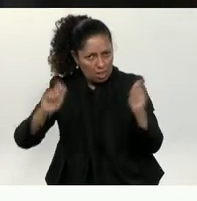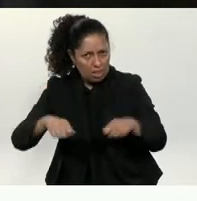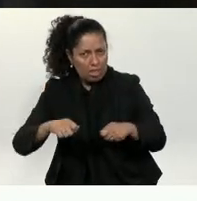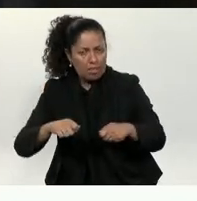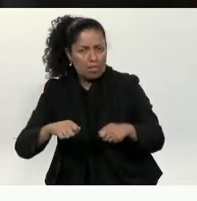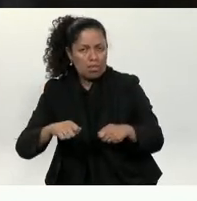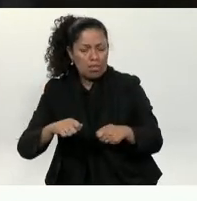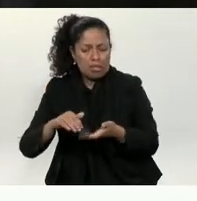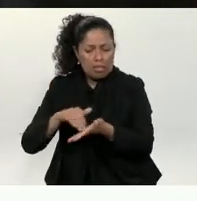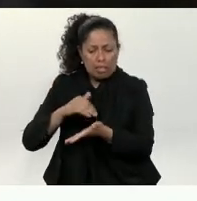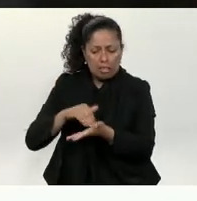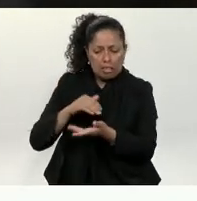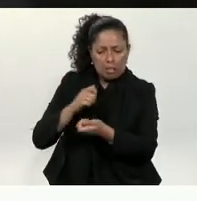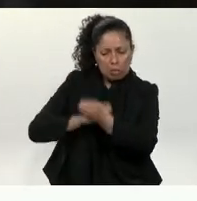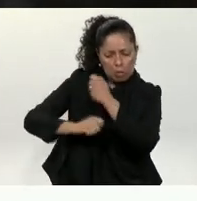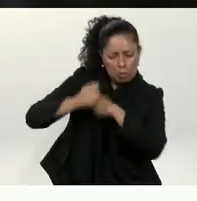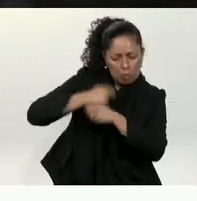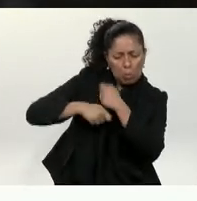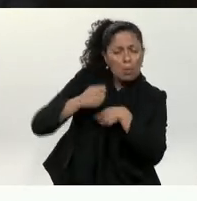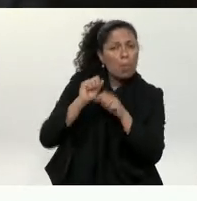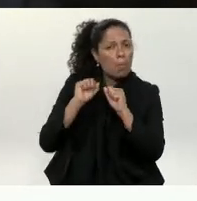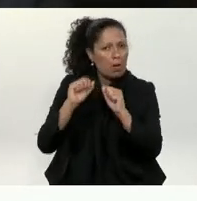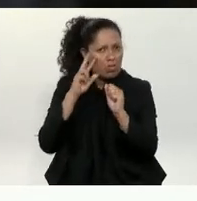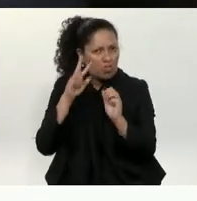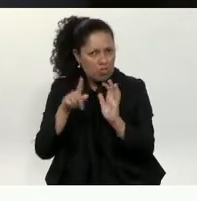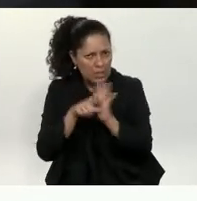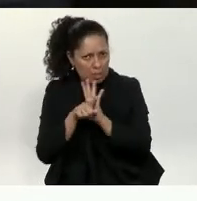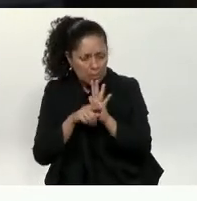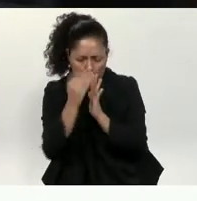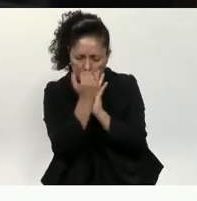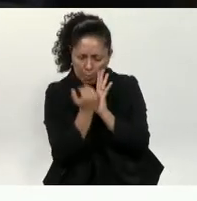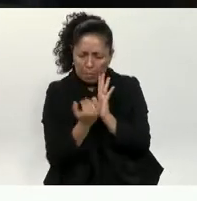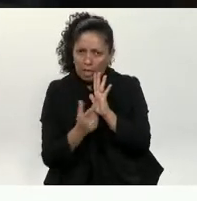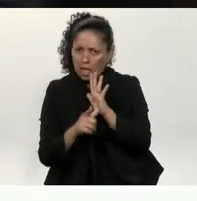tenha um controle maior sobre esse planejamento.